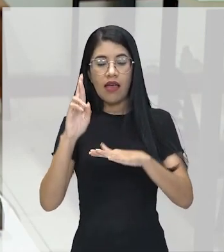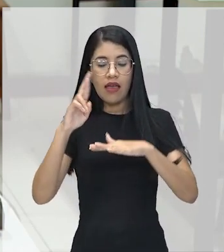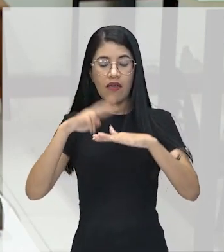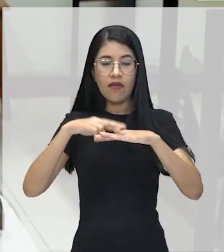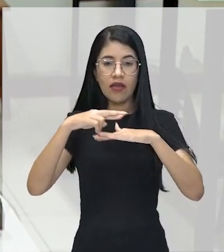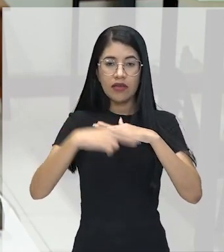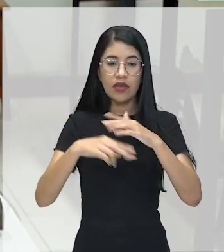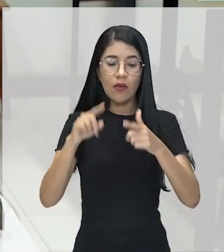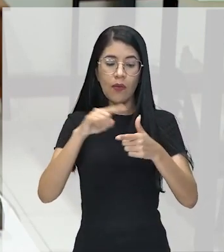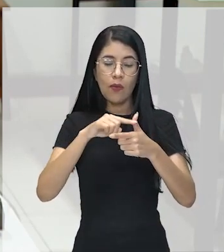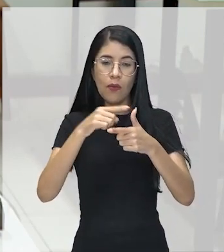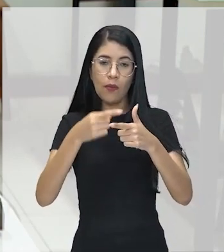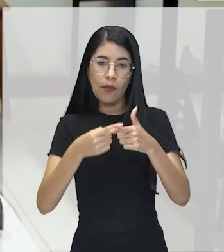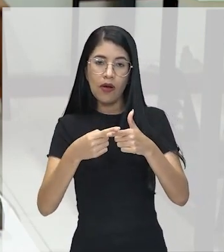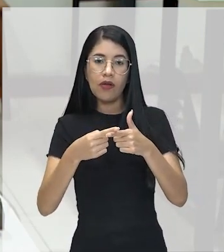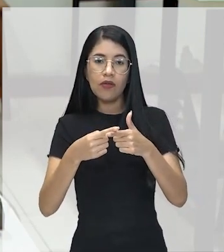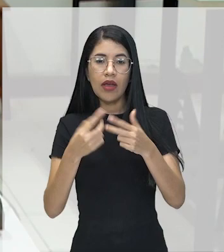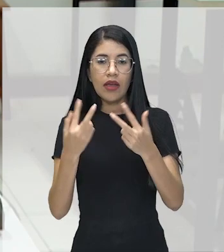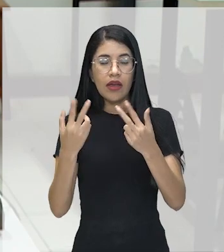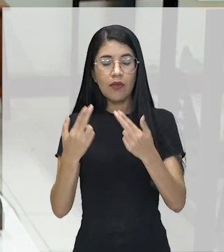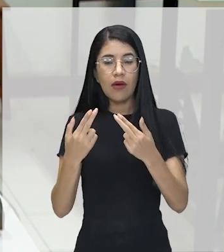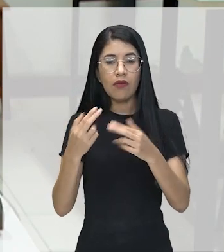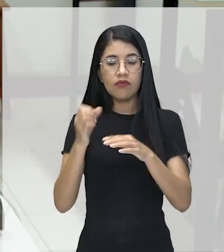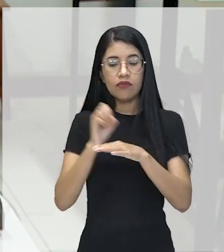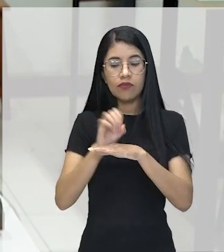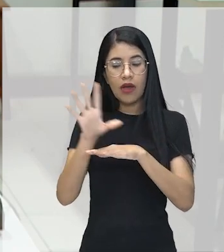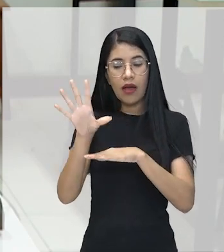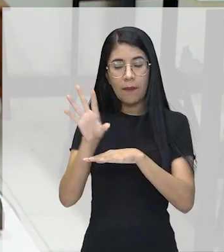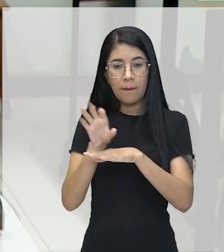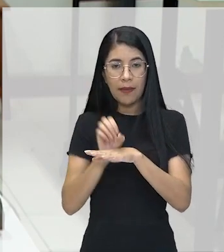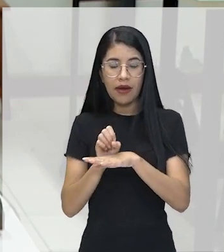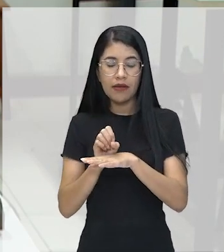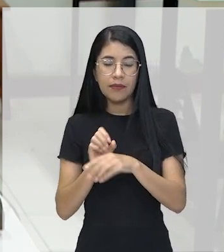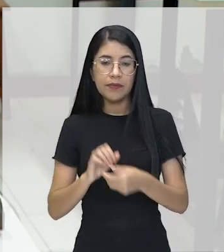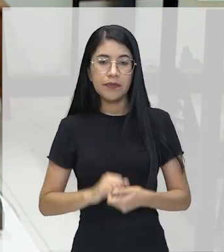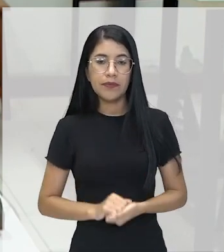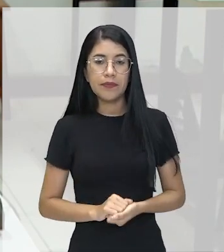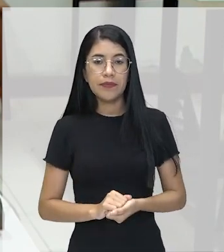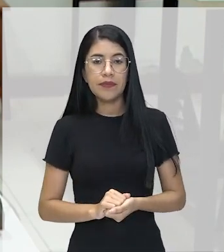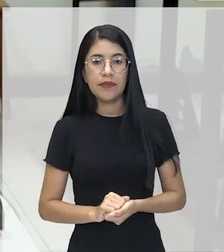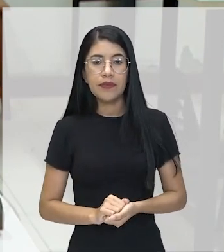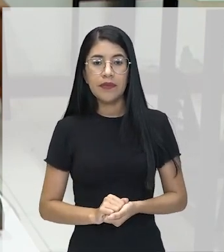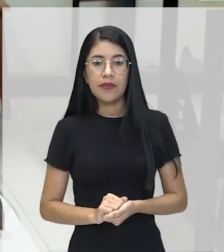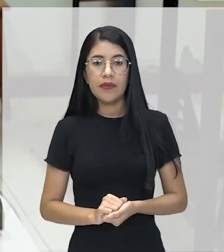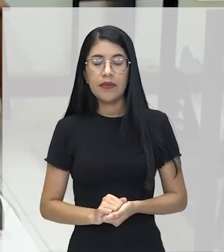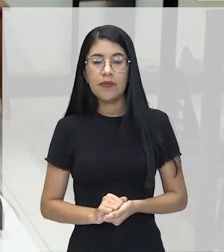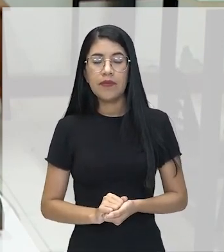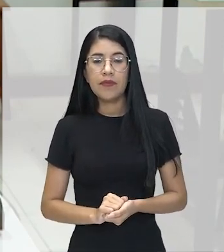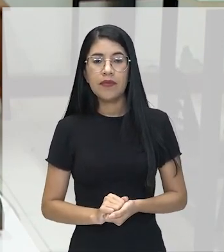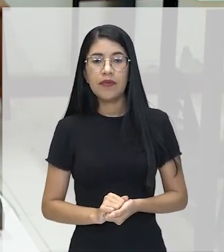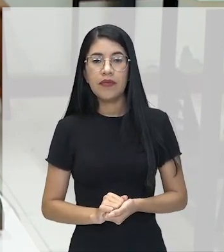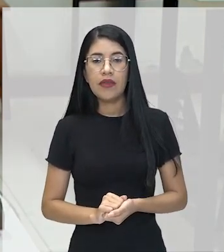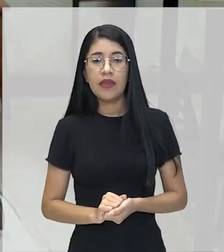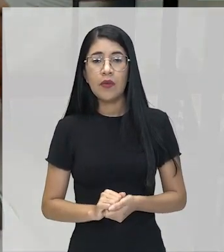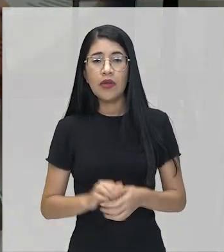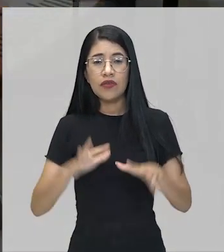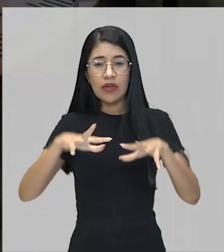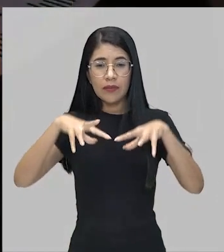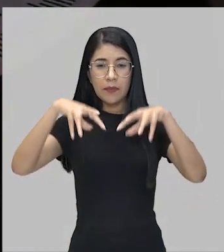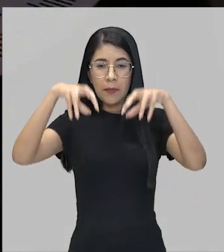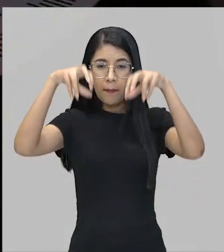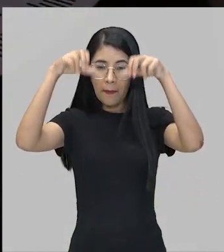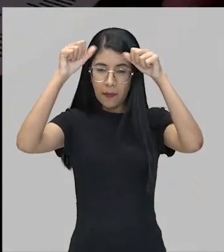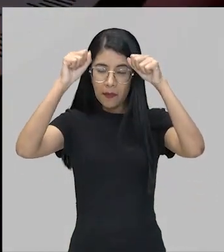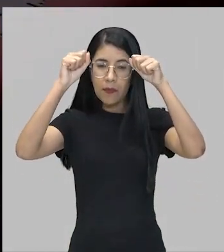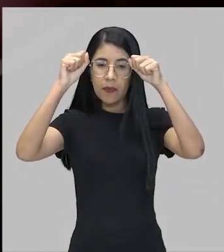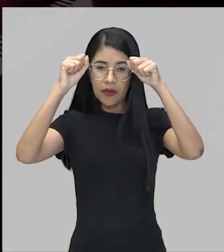é igual ao ângulo refletido. Para enfatizar a visualização, nós vamos baixar a iluminação um